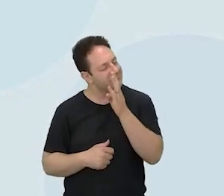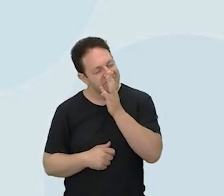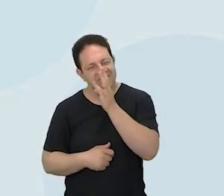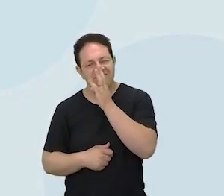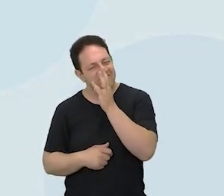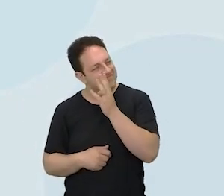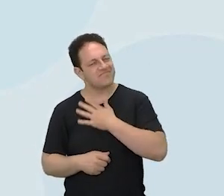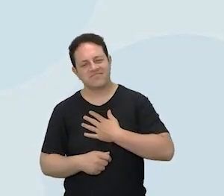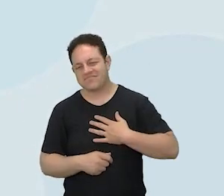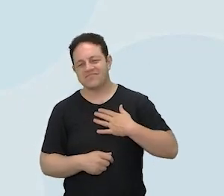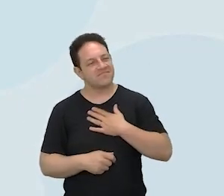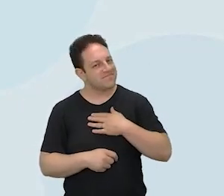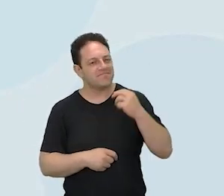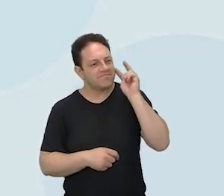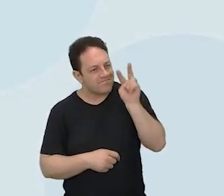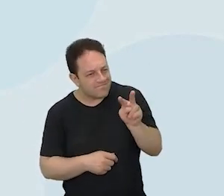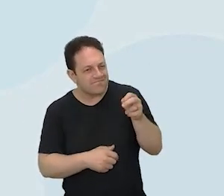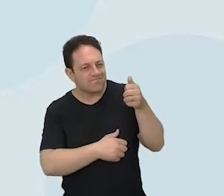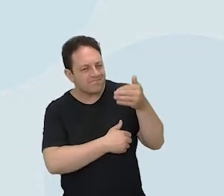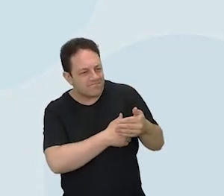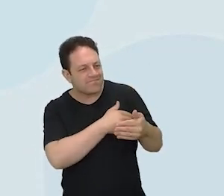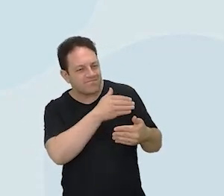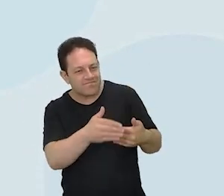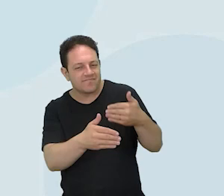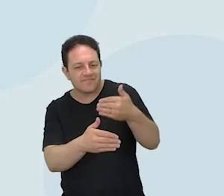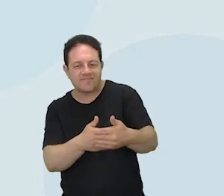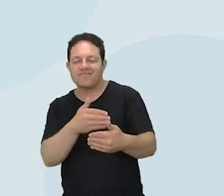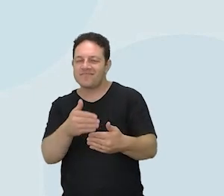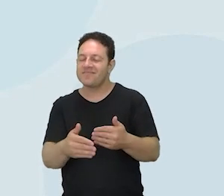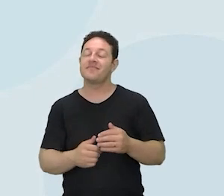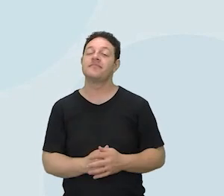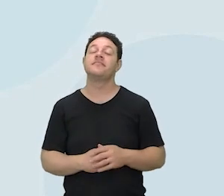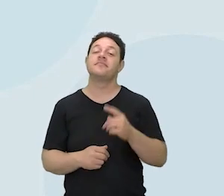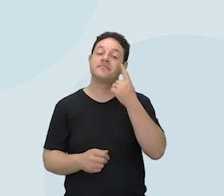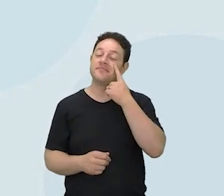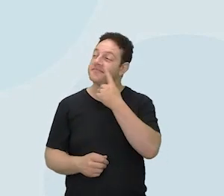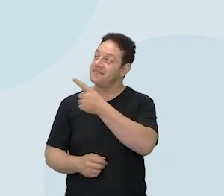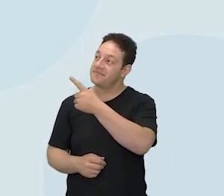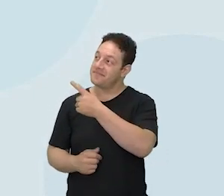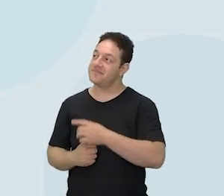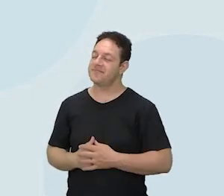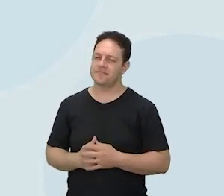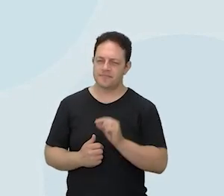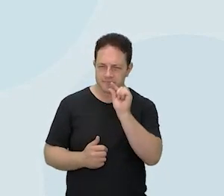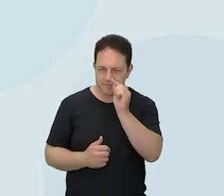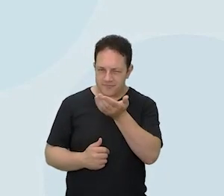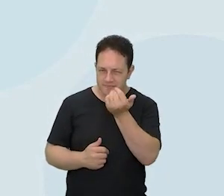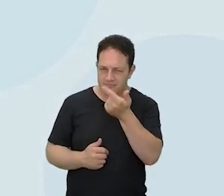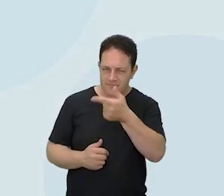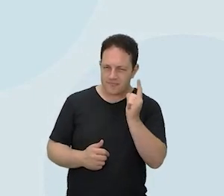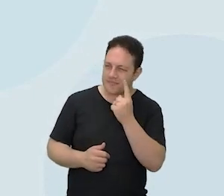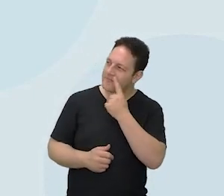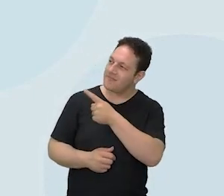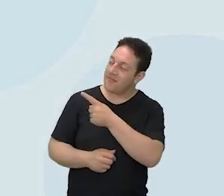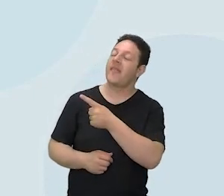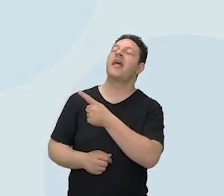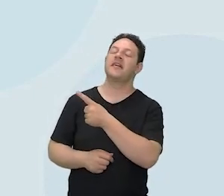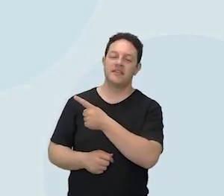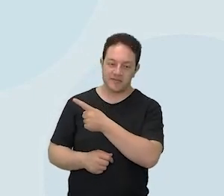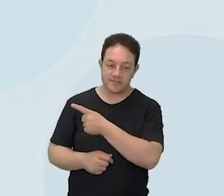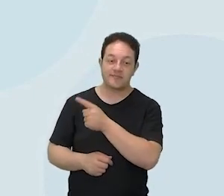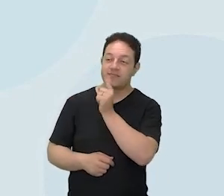bacana todo esse processo, né? Aí tem aí uma imagem, volta só um pouquinho, Vanderlei. Aí